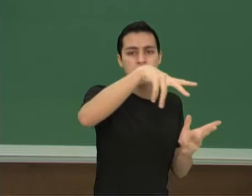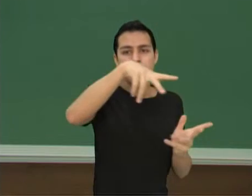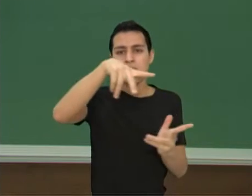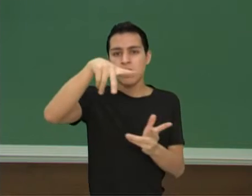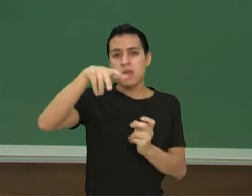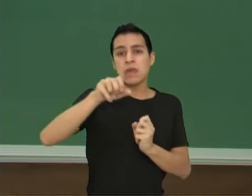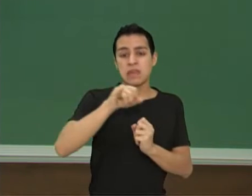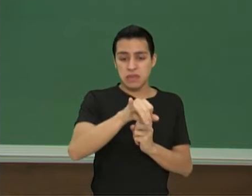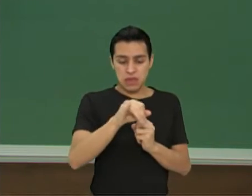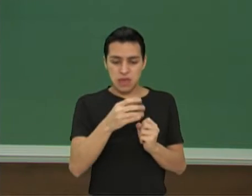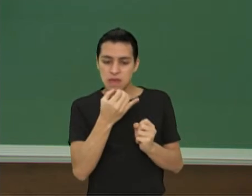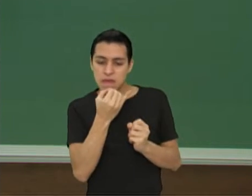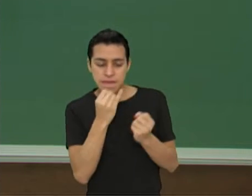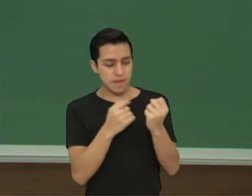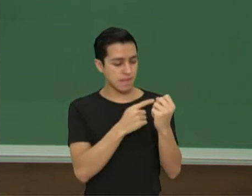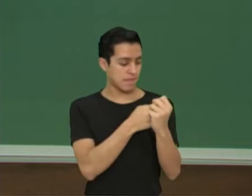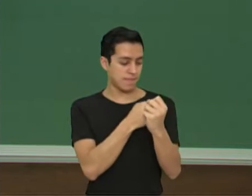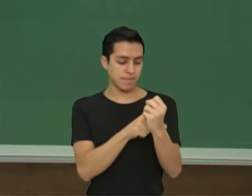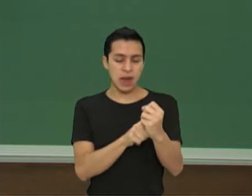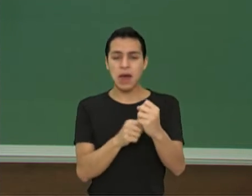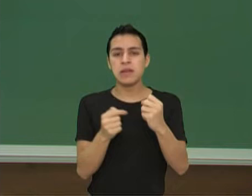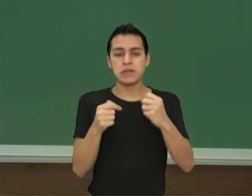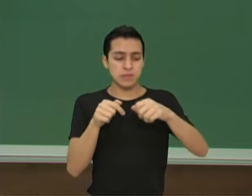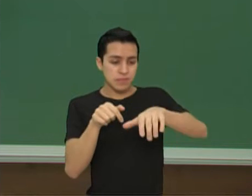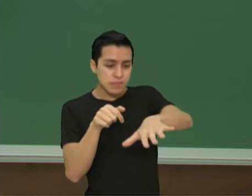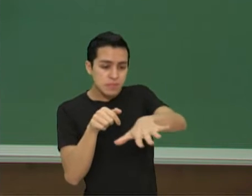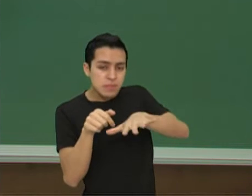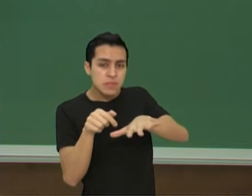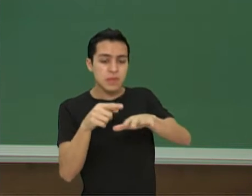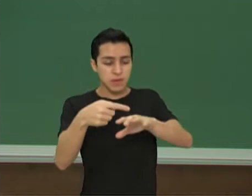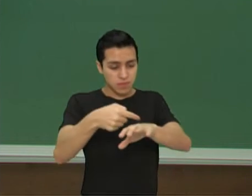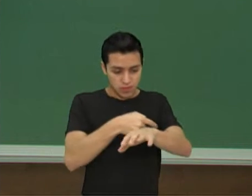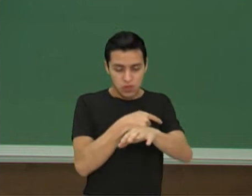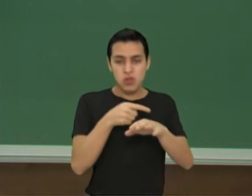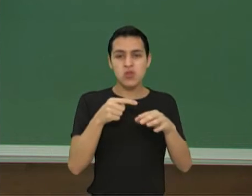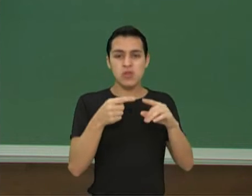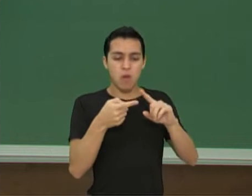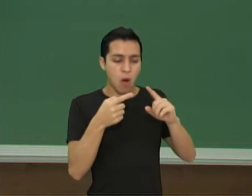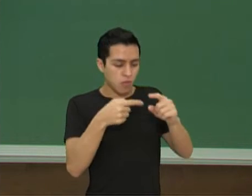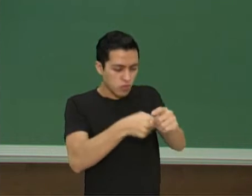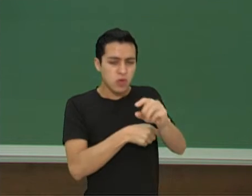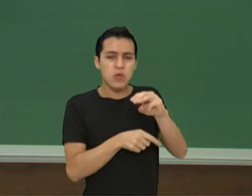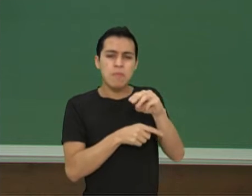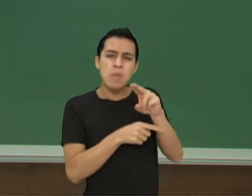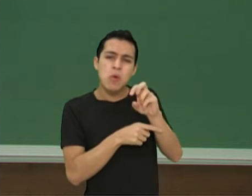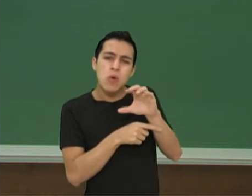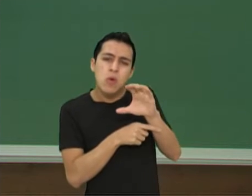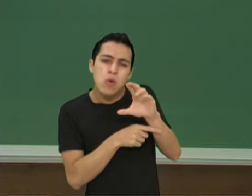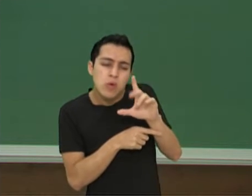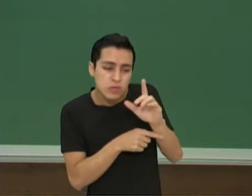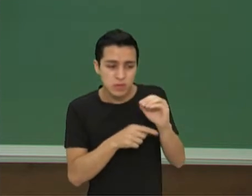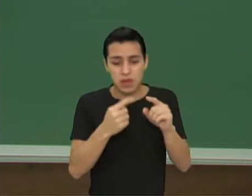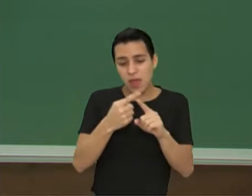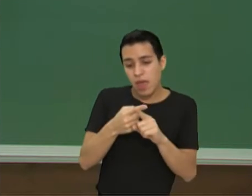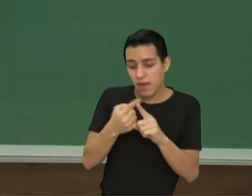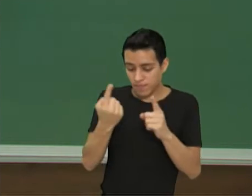você consegue mexer o seu braço, é porque há um movimento nos seus músculos. Se há um movimento nos seus músculos, é porque tem um impulso elétrico,